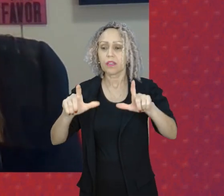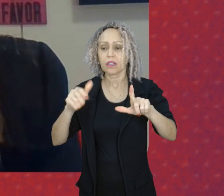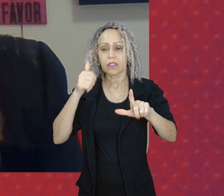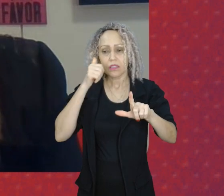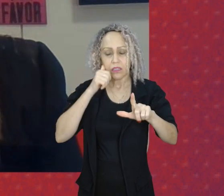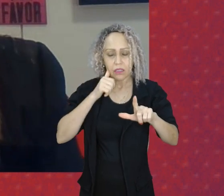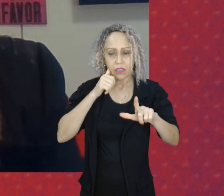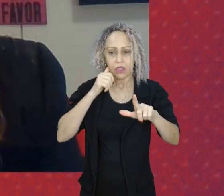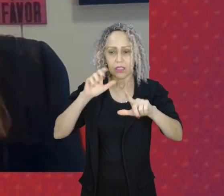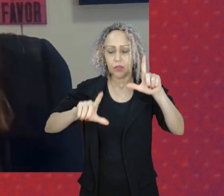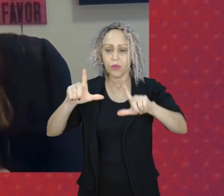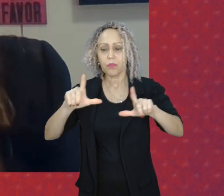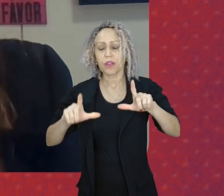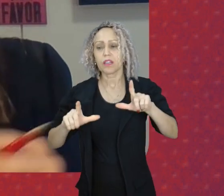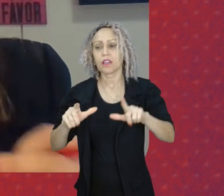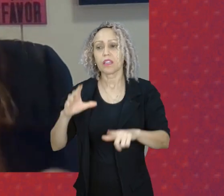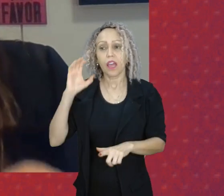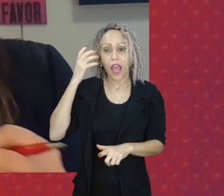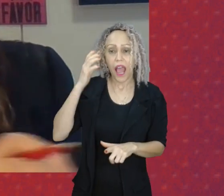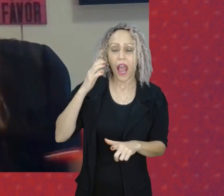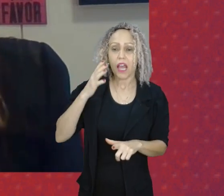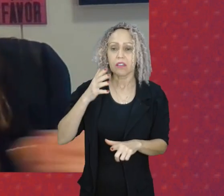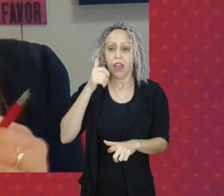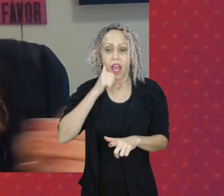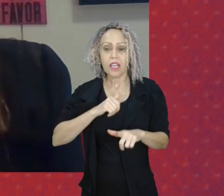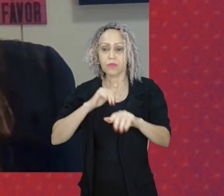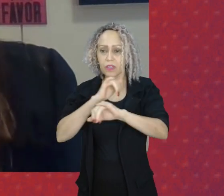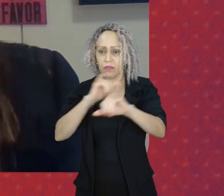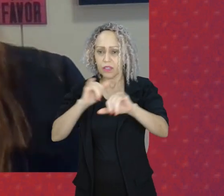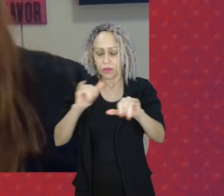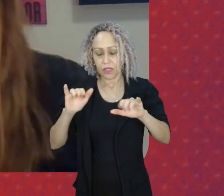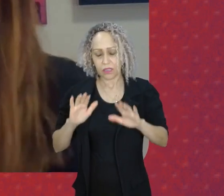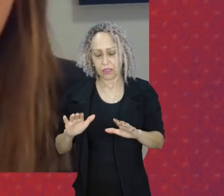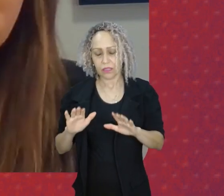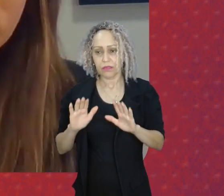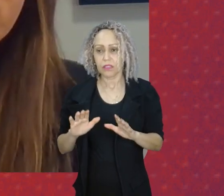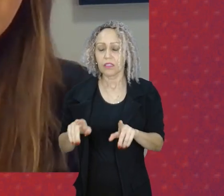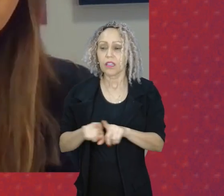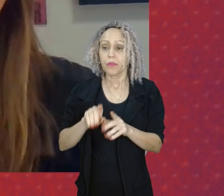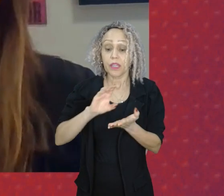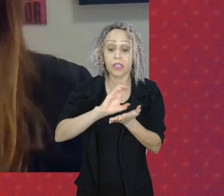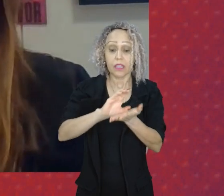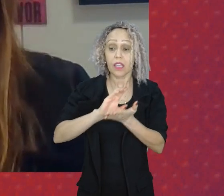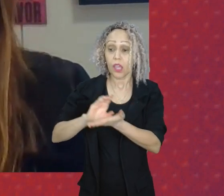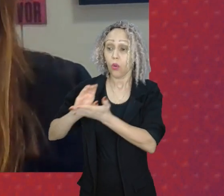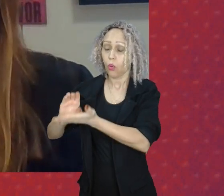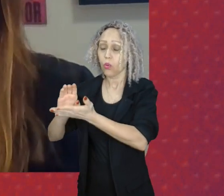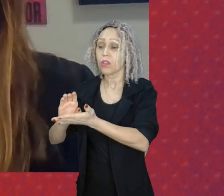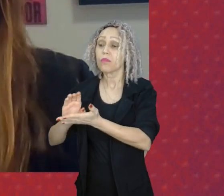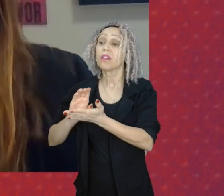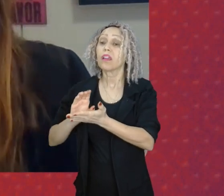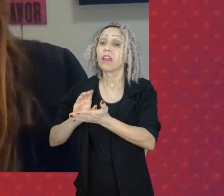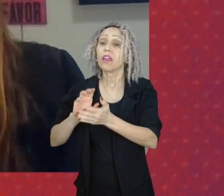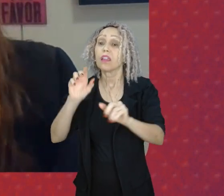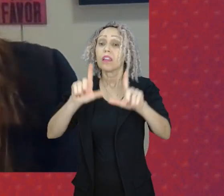eleitoral gratuita no rádio e na TV, além das cotas raciais na distribuição desses recursos e da visibilidade em